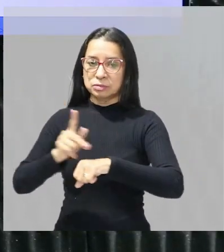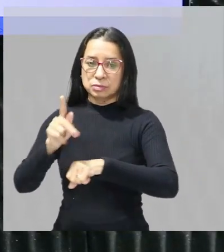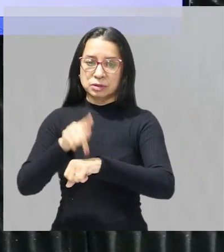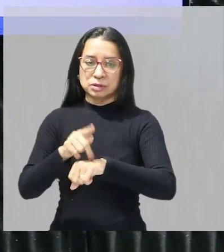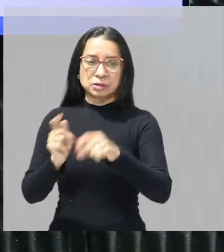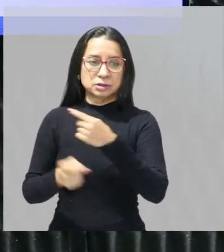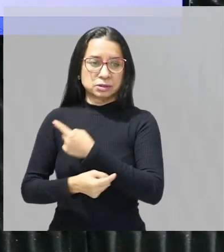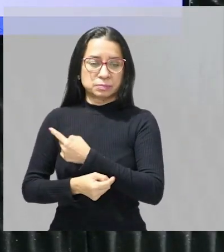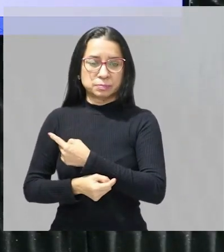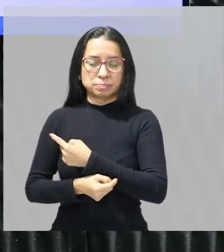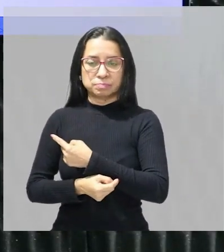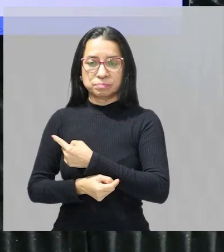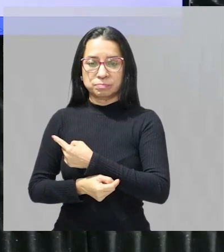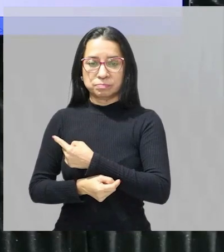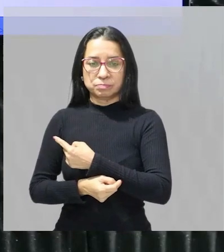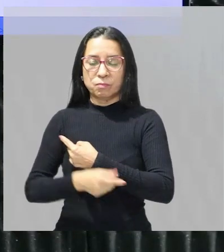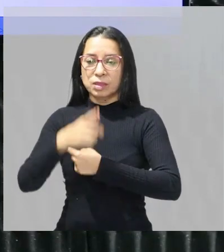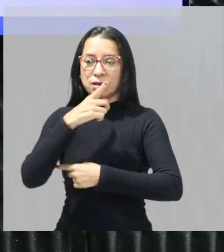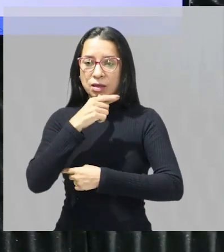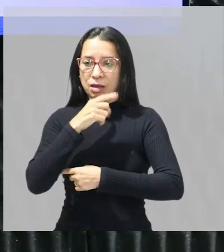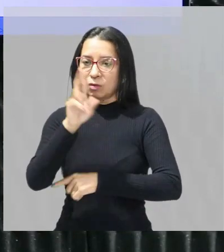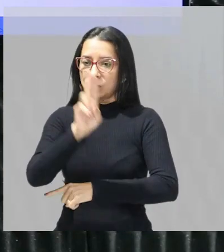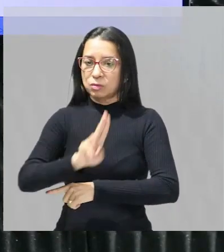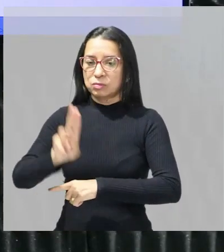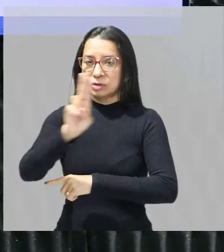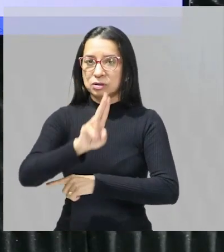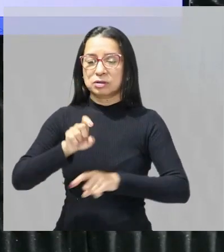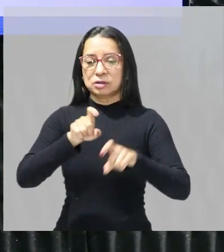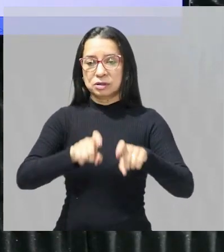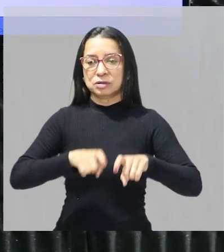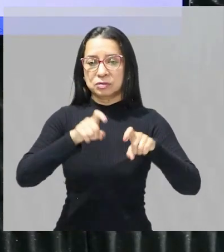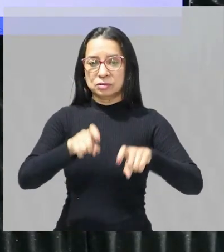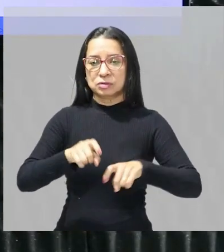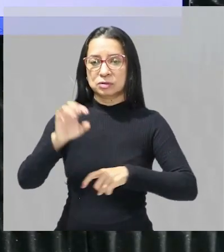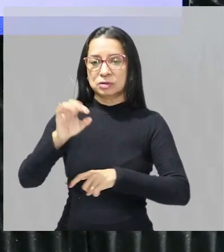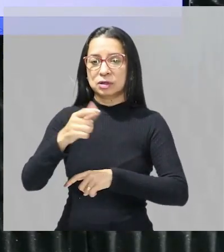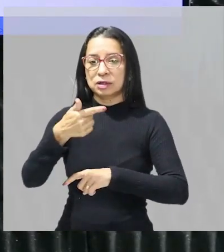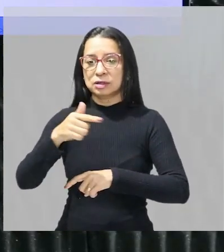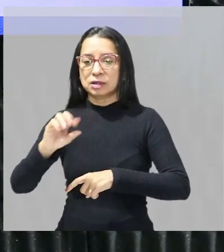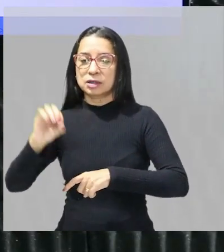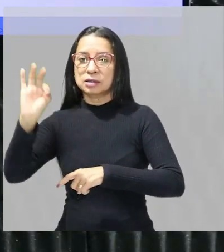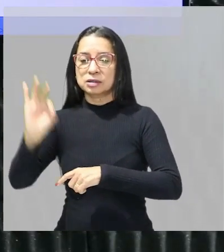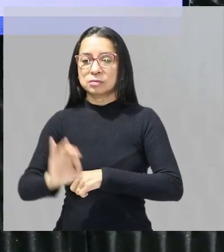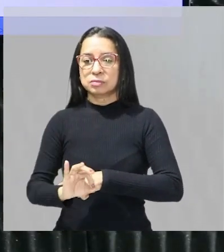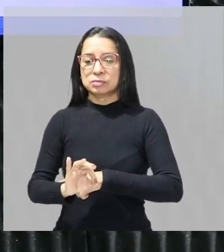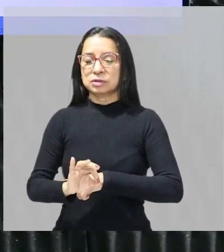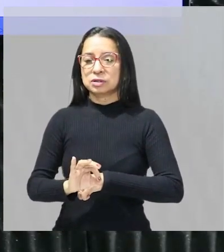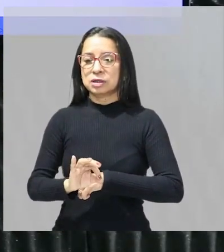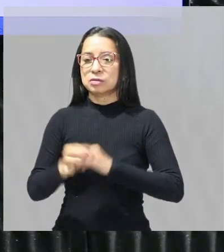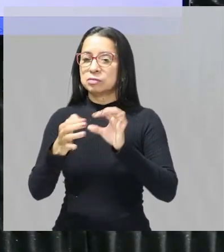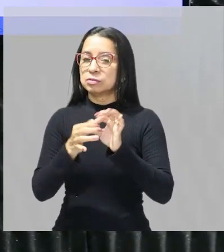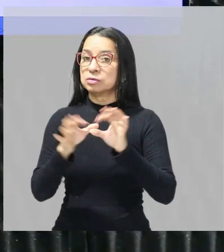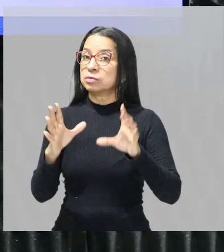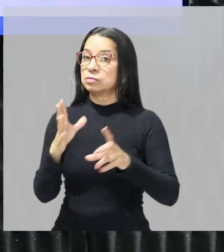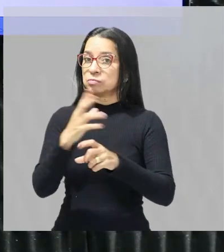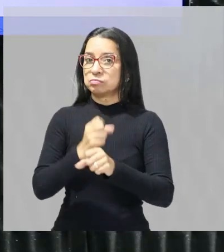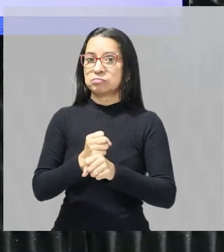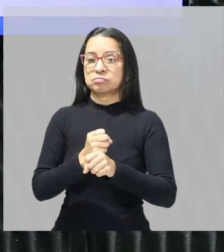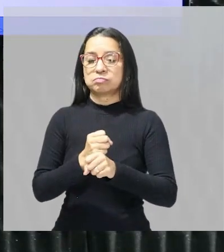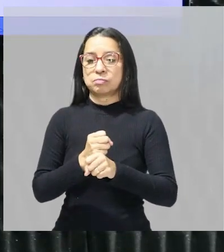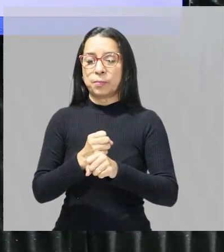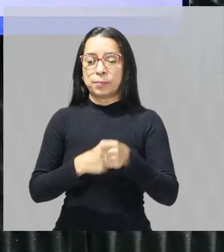e continentes, regiões, né, a água consumida na agricultura é cerca de 70% da